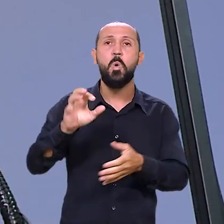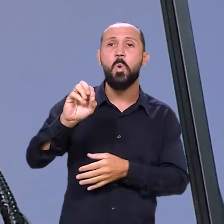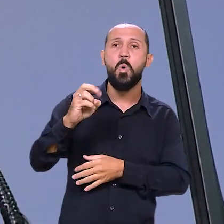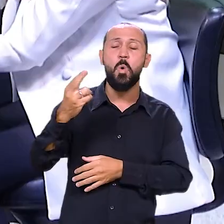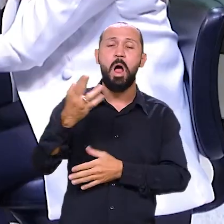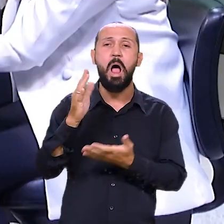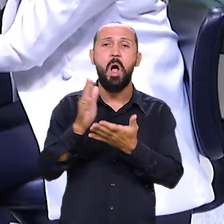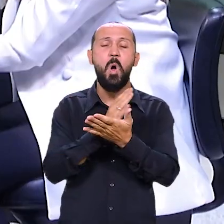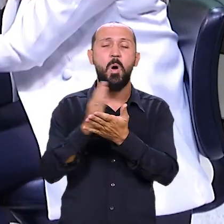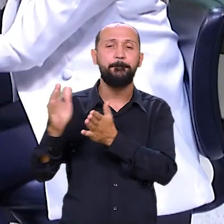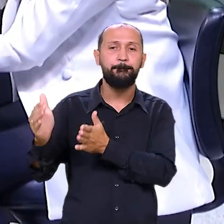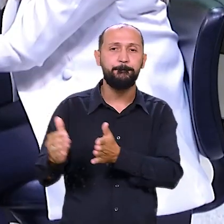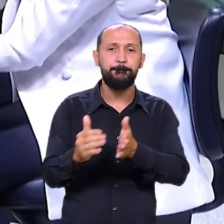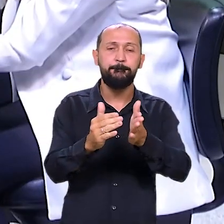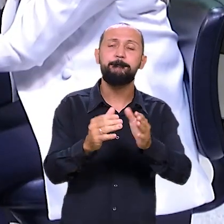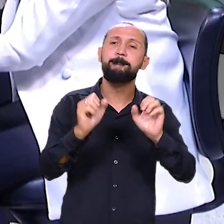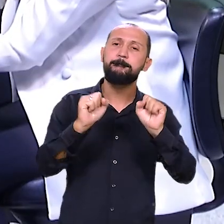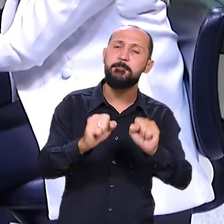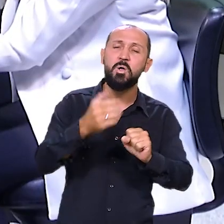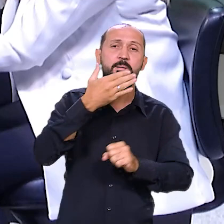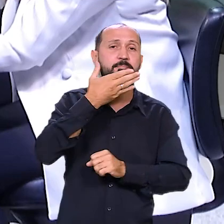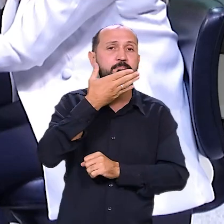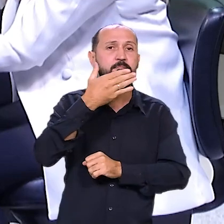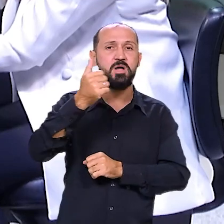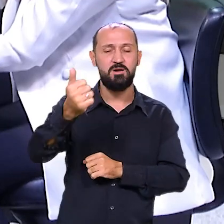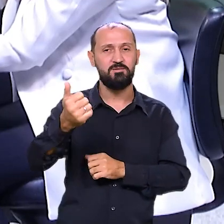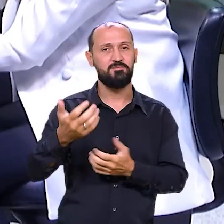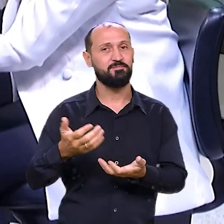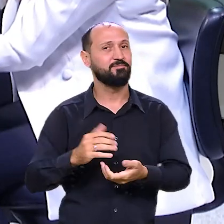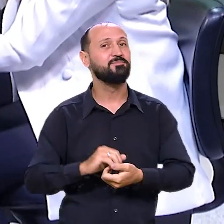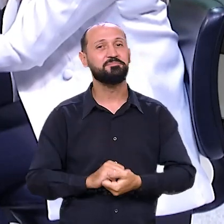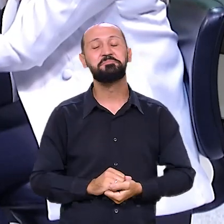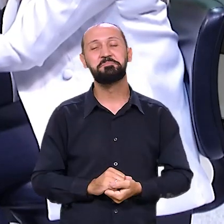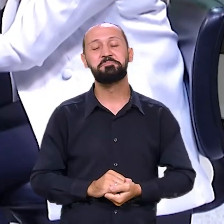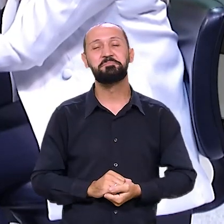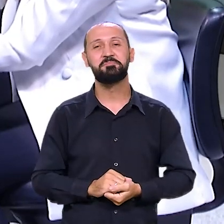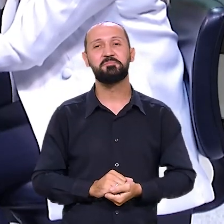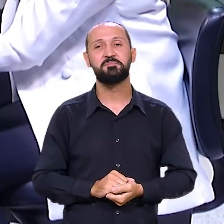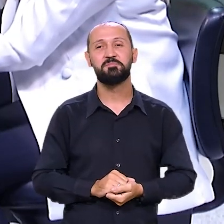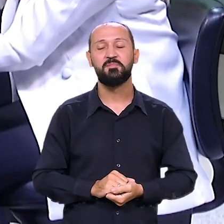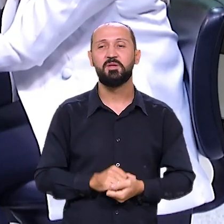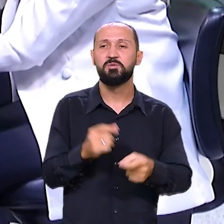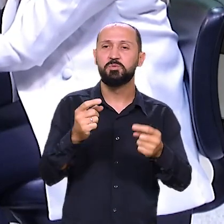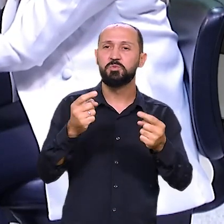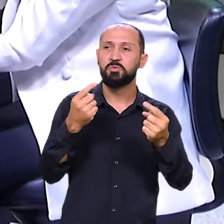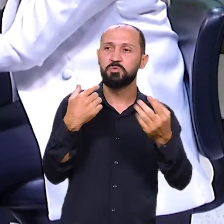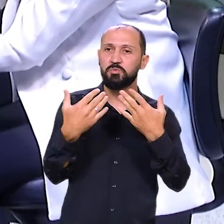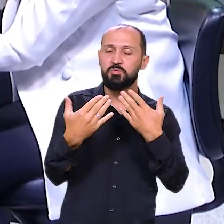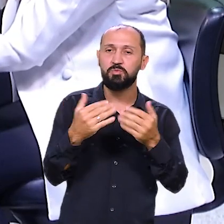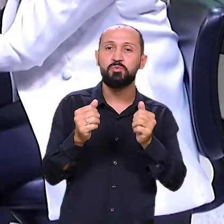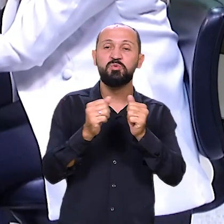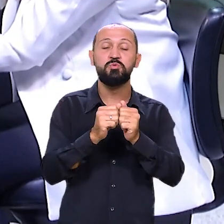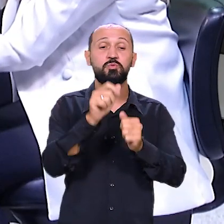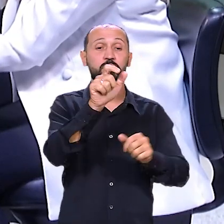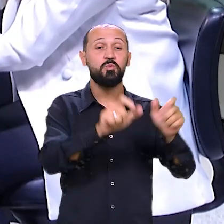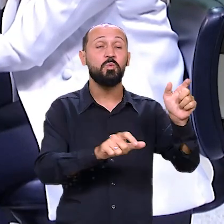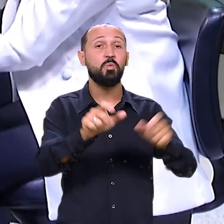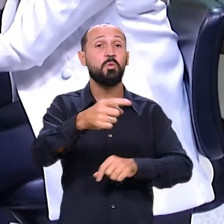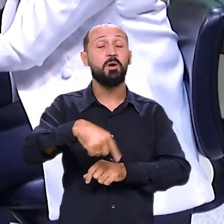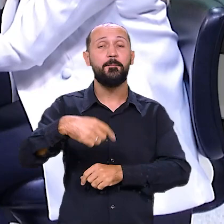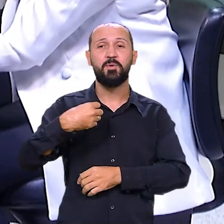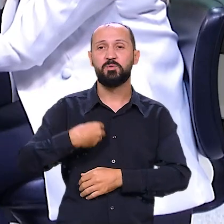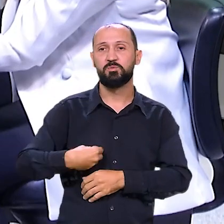incentivos ou alguns caminhos que poderiam ser melhores, né? Discutindo com os